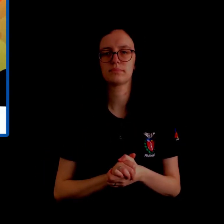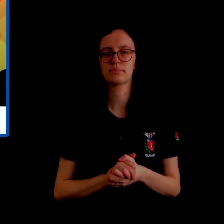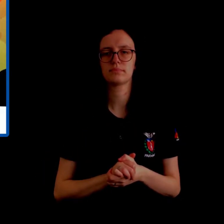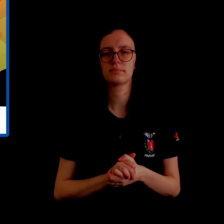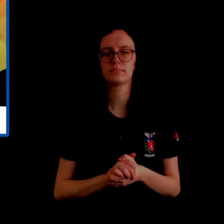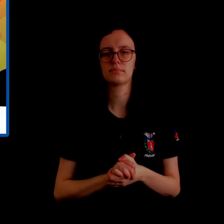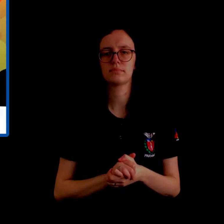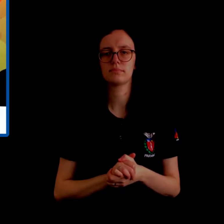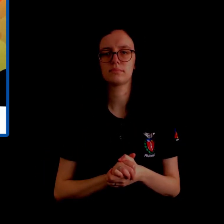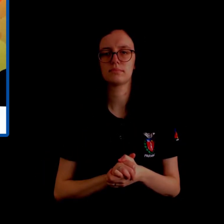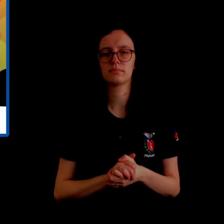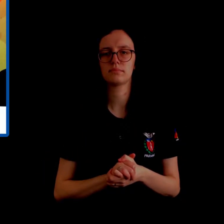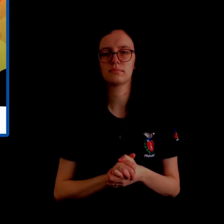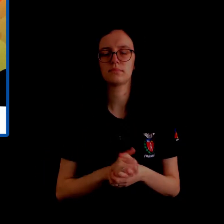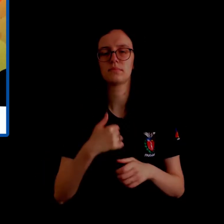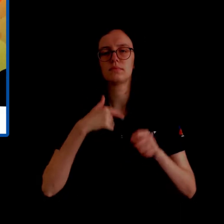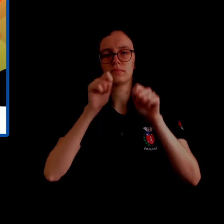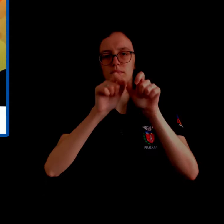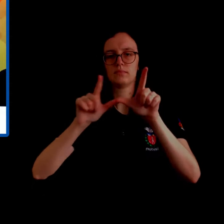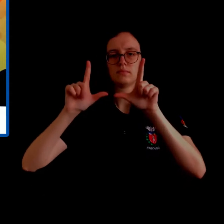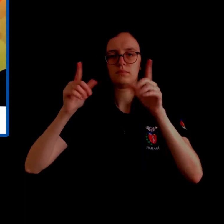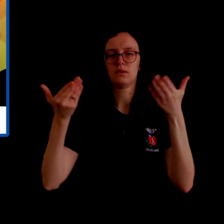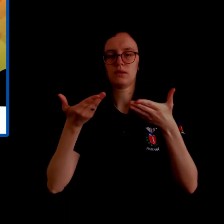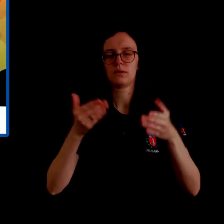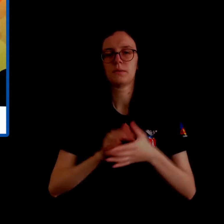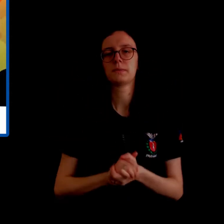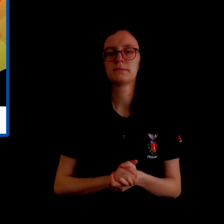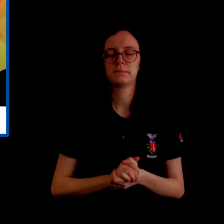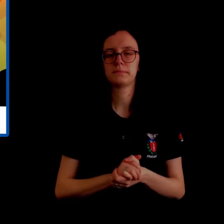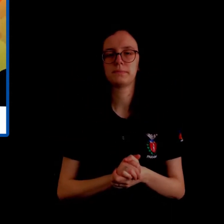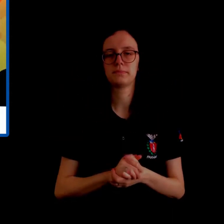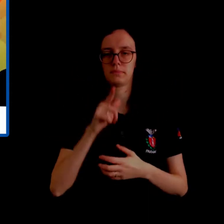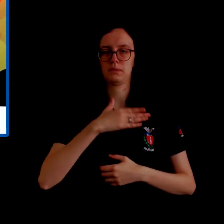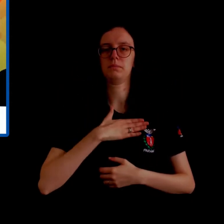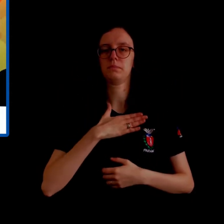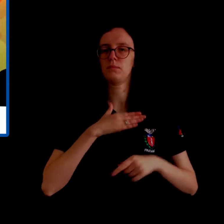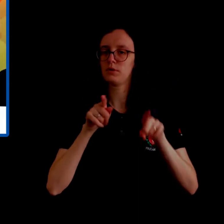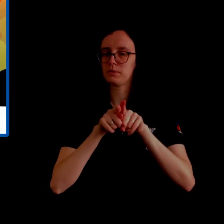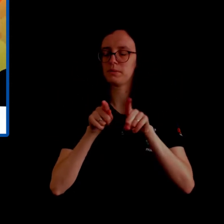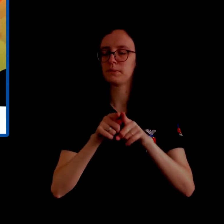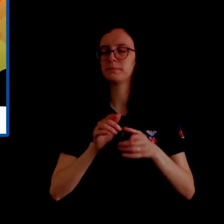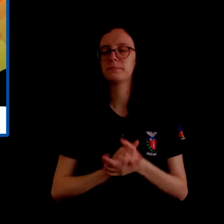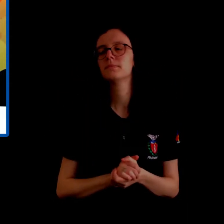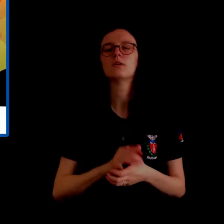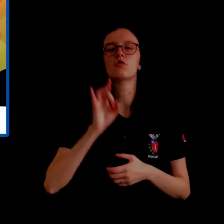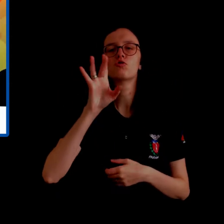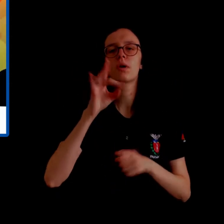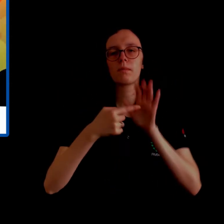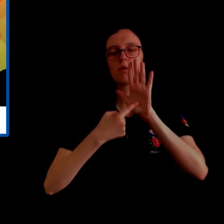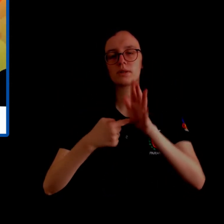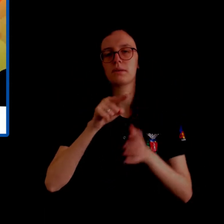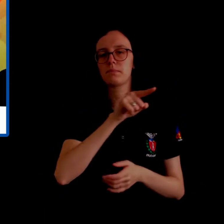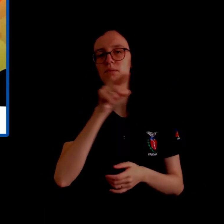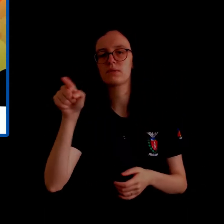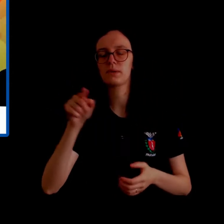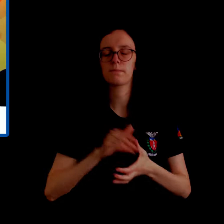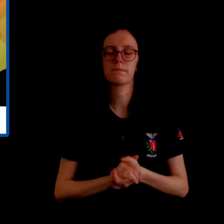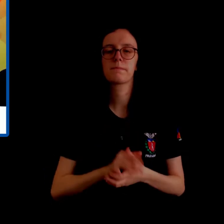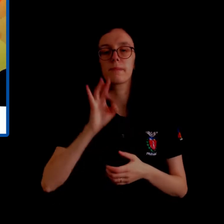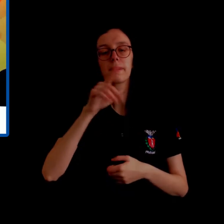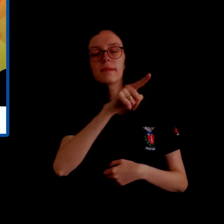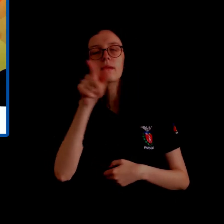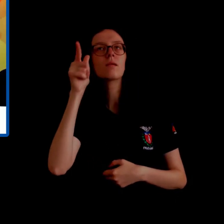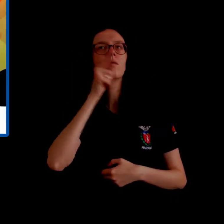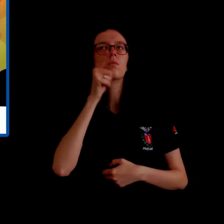Eu vou abrir aqui um formulário meu também, tá? Só para mostrar isso para vocês, só para que vocês